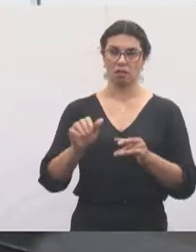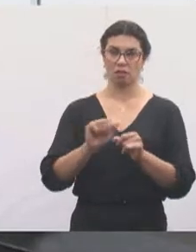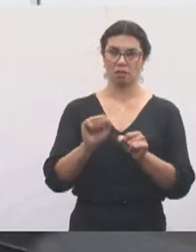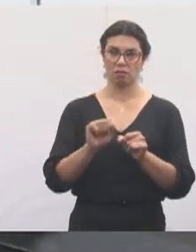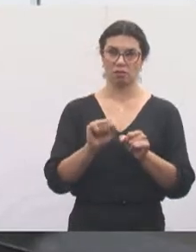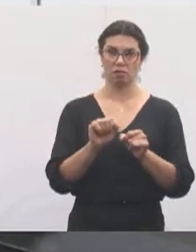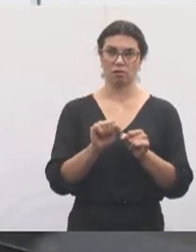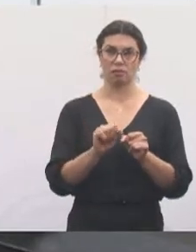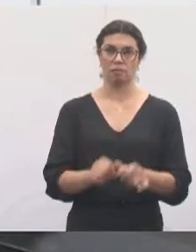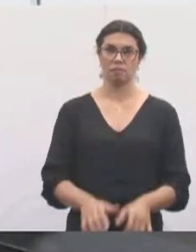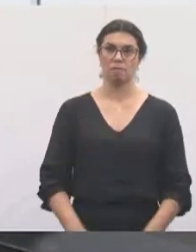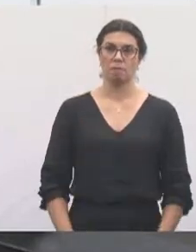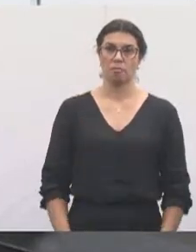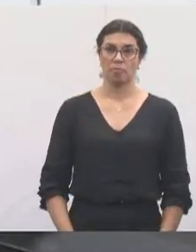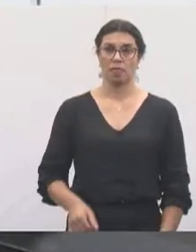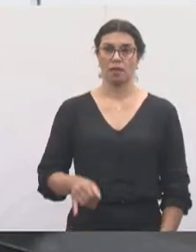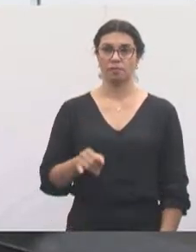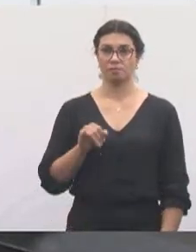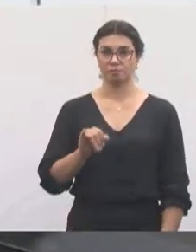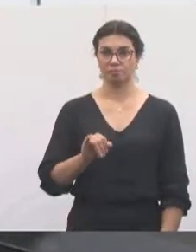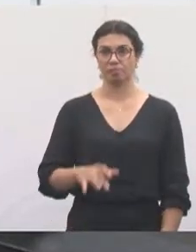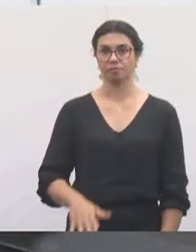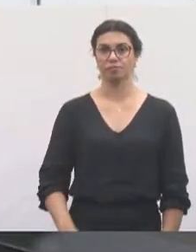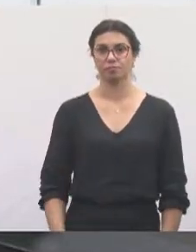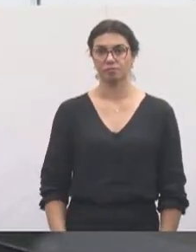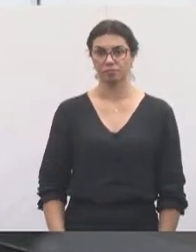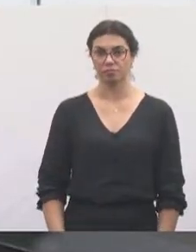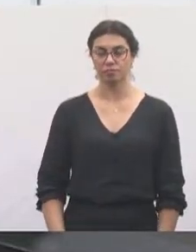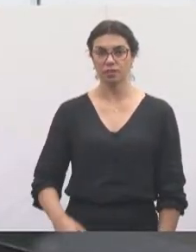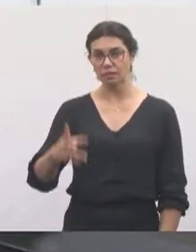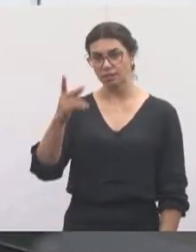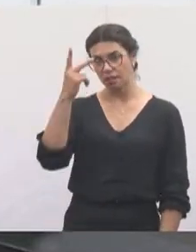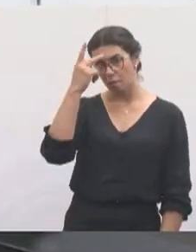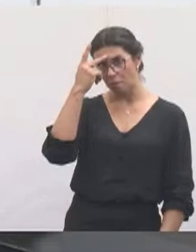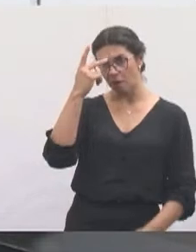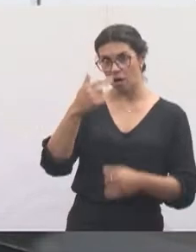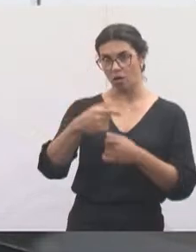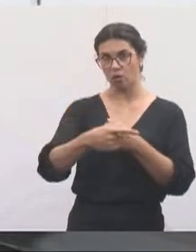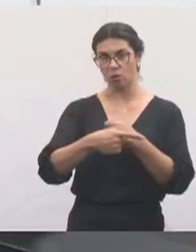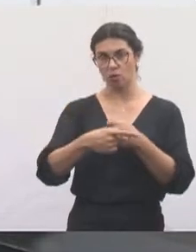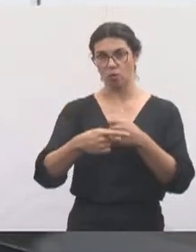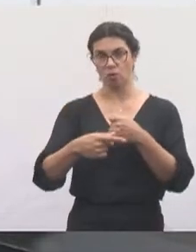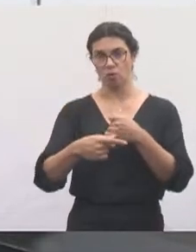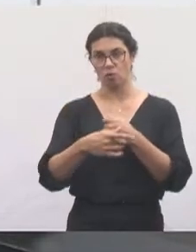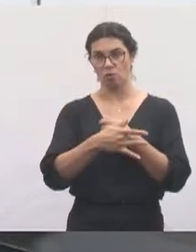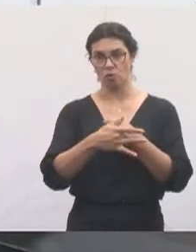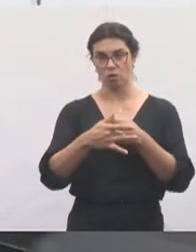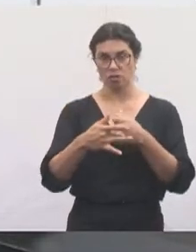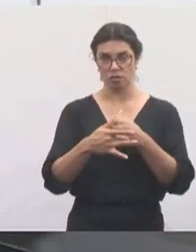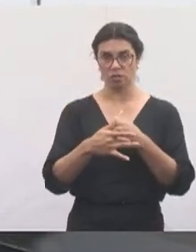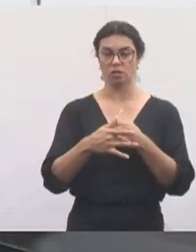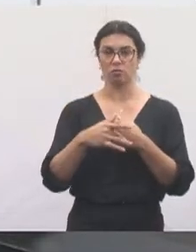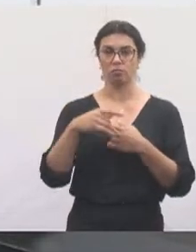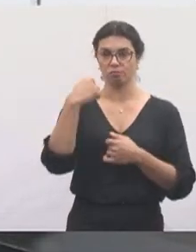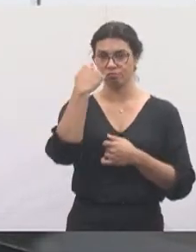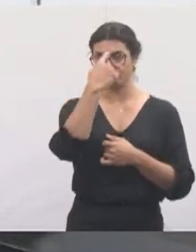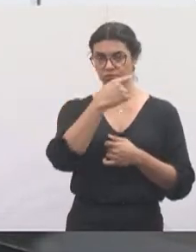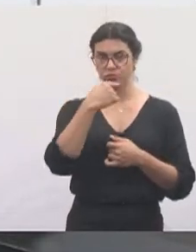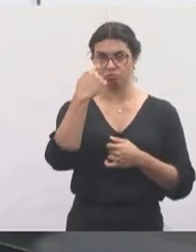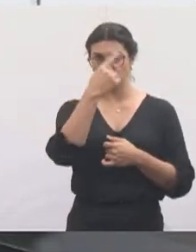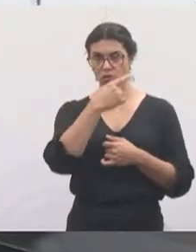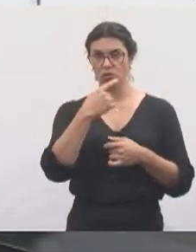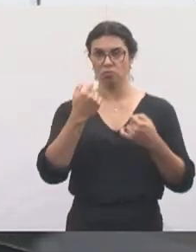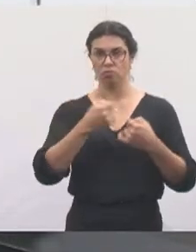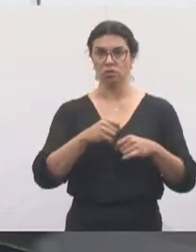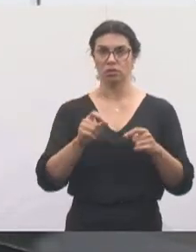ressalta se que para o atendimento em oftalmologia catarata o estado passou a disponibilizar nos